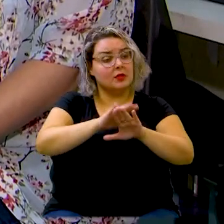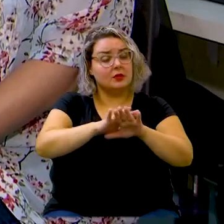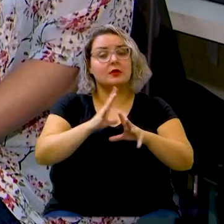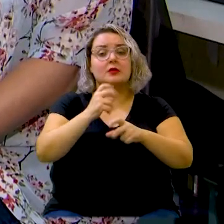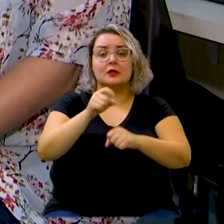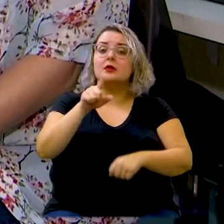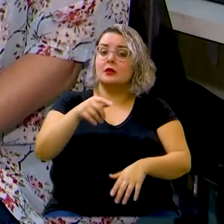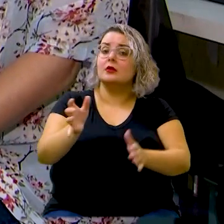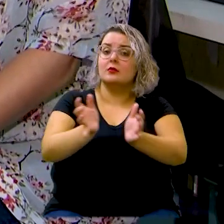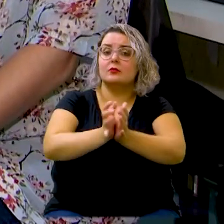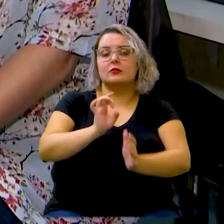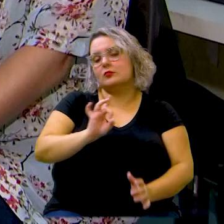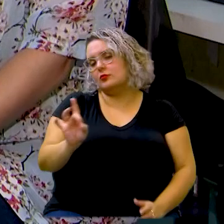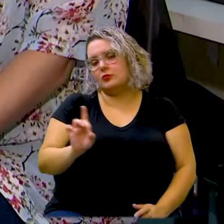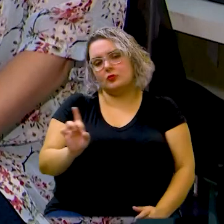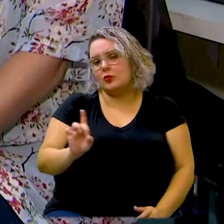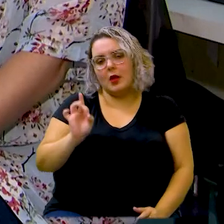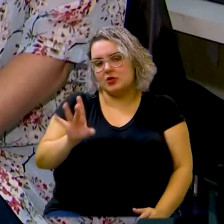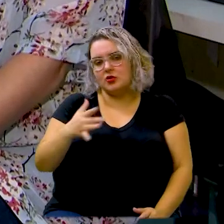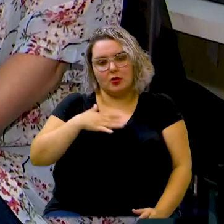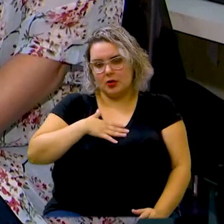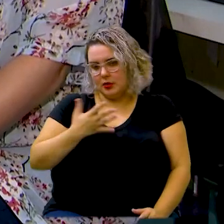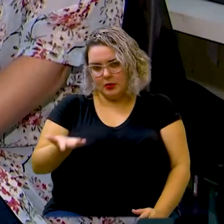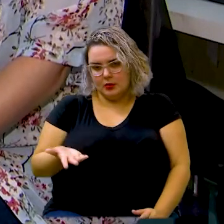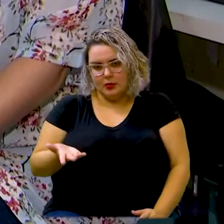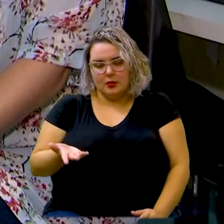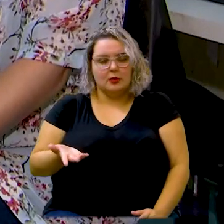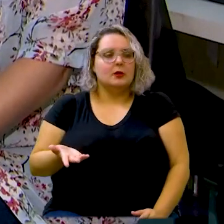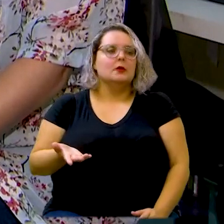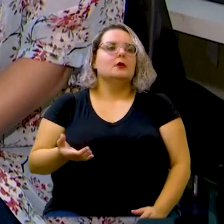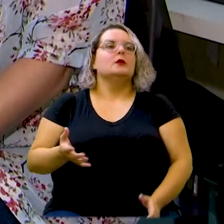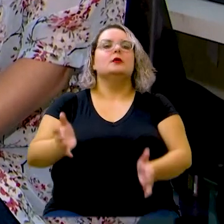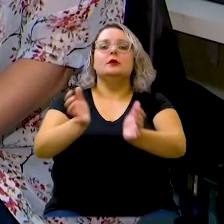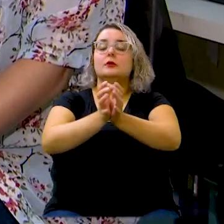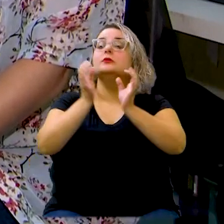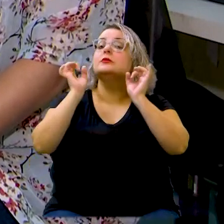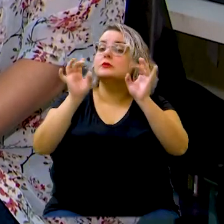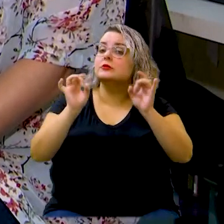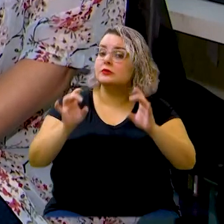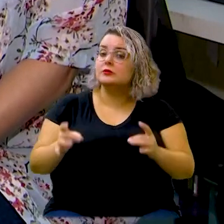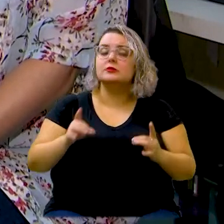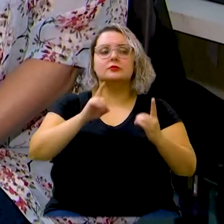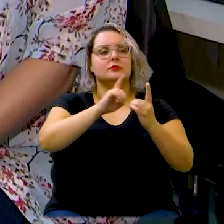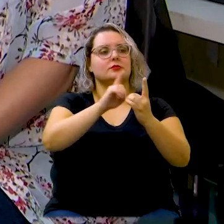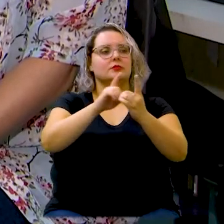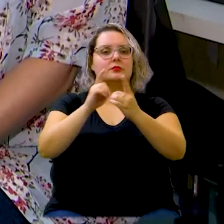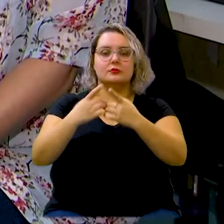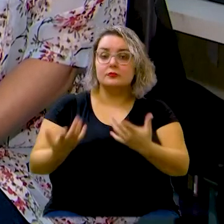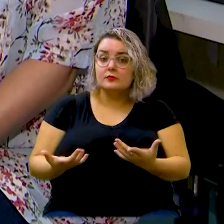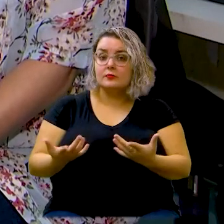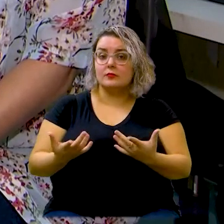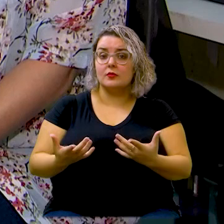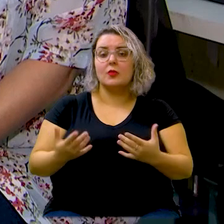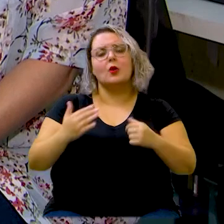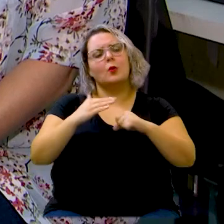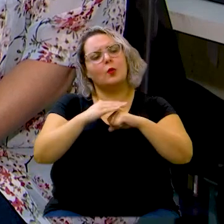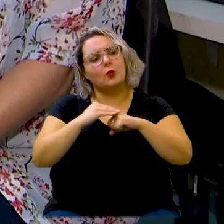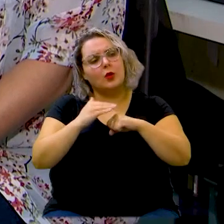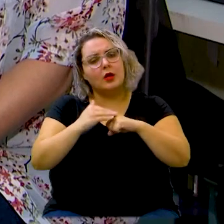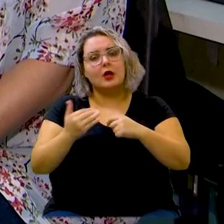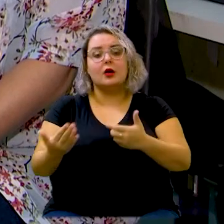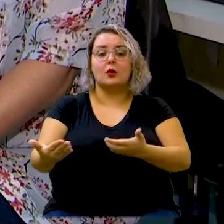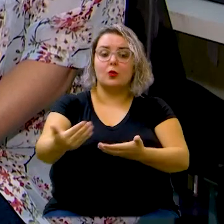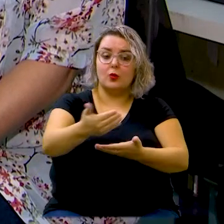uma equipe, não sou só eu, né? É uma equipe, são profissionais especializados no atendimento, que atendem com muito carinho,